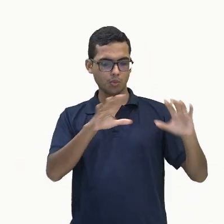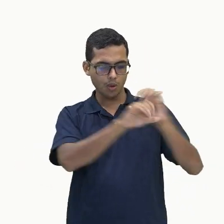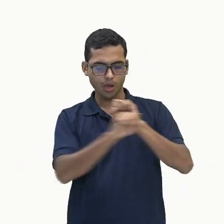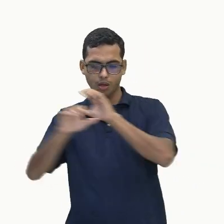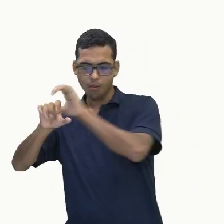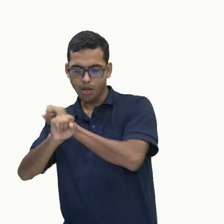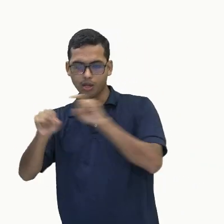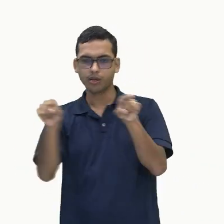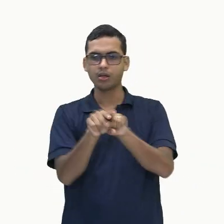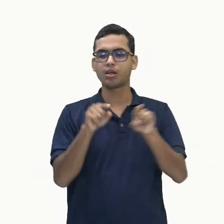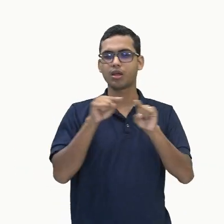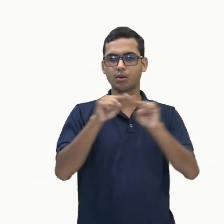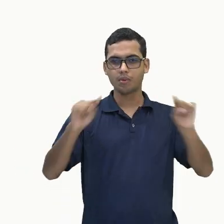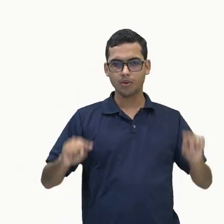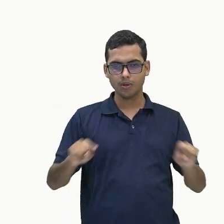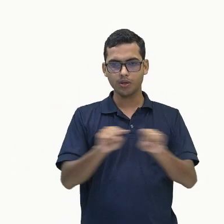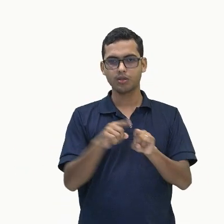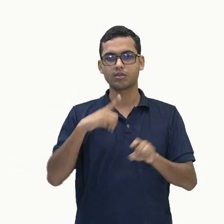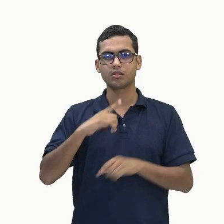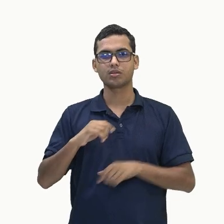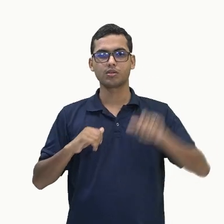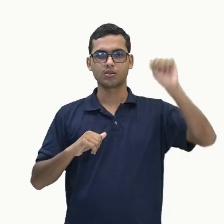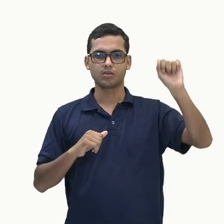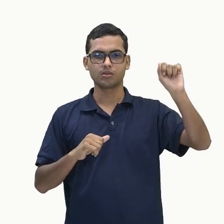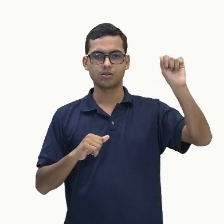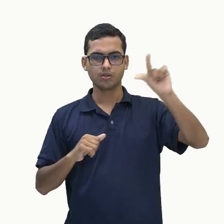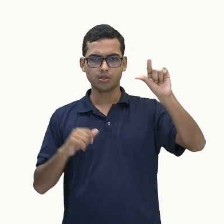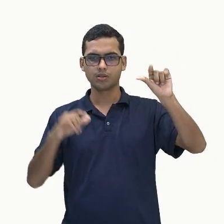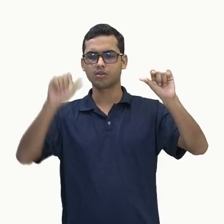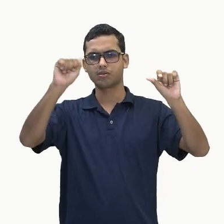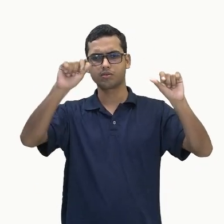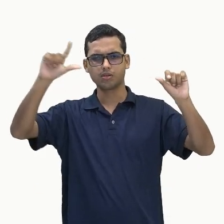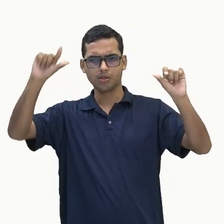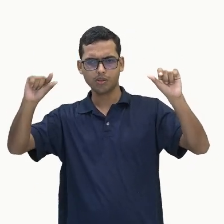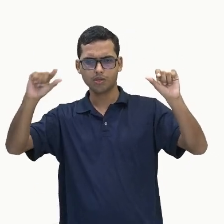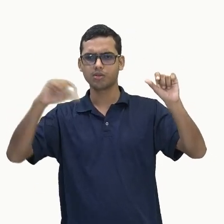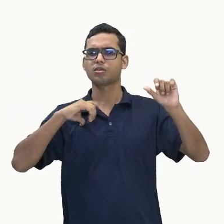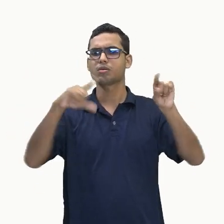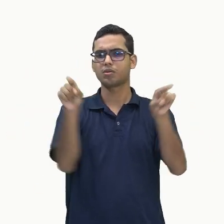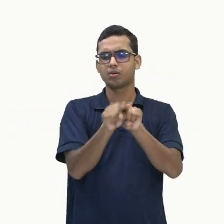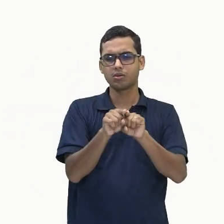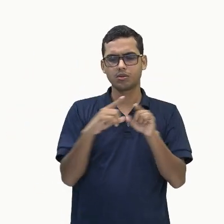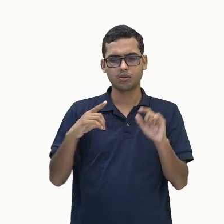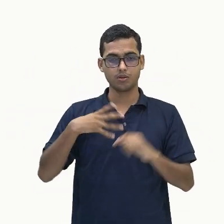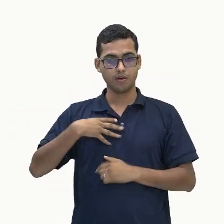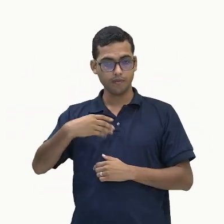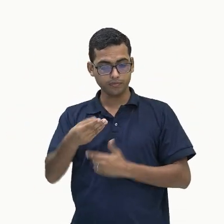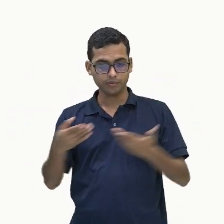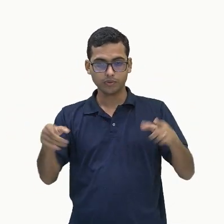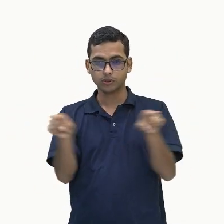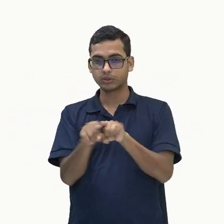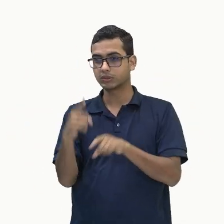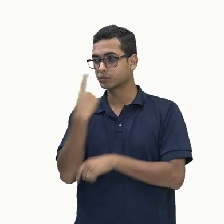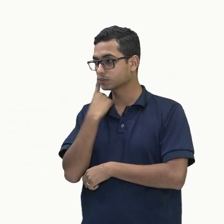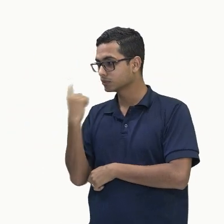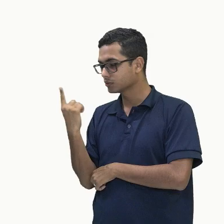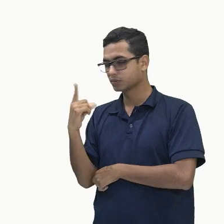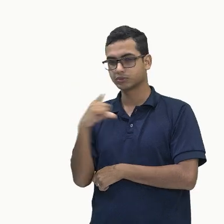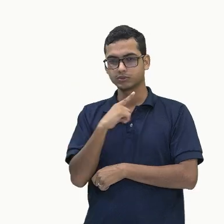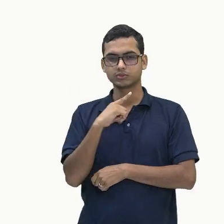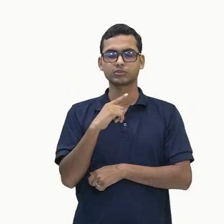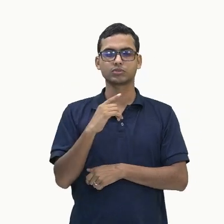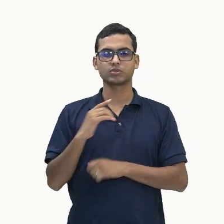heterozigotos, um gene dominante e um gene recessivo. E quando os pais são afetados, mas alguém da prole não